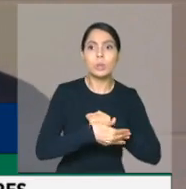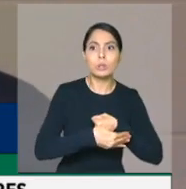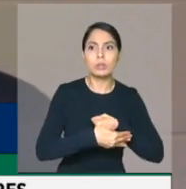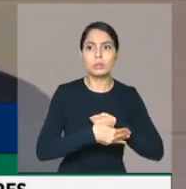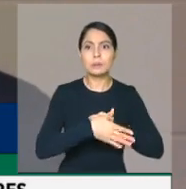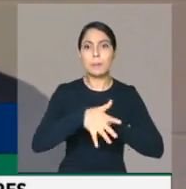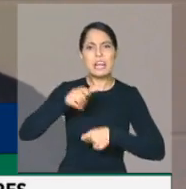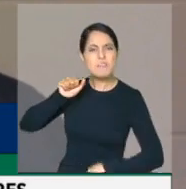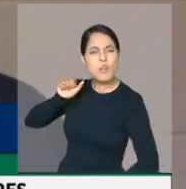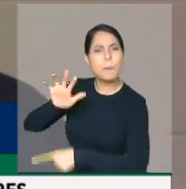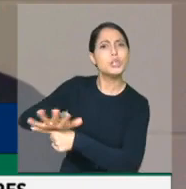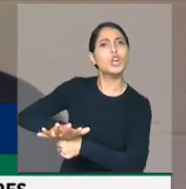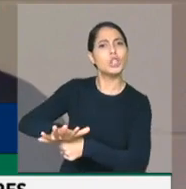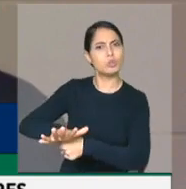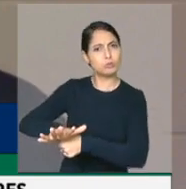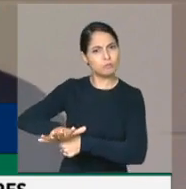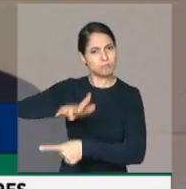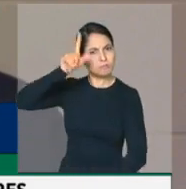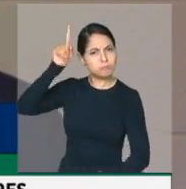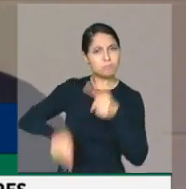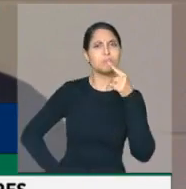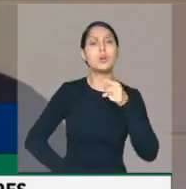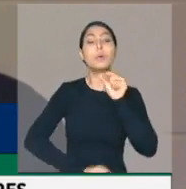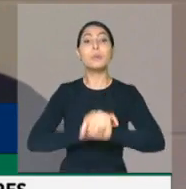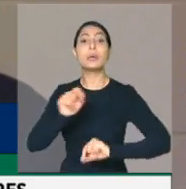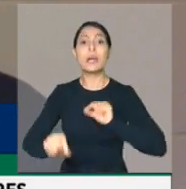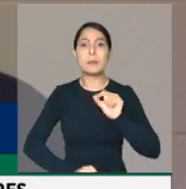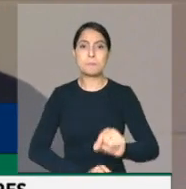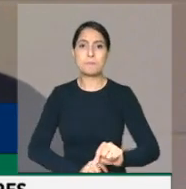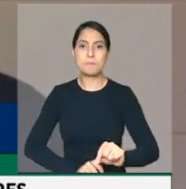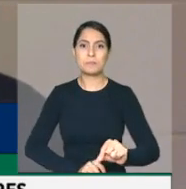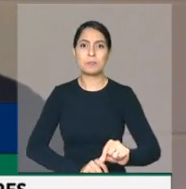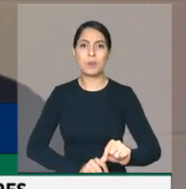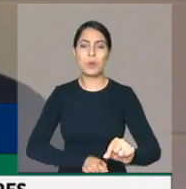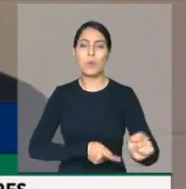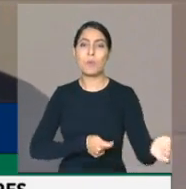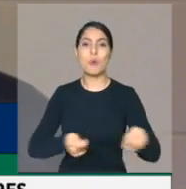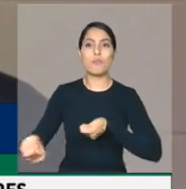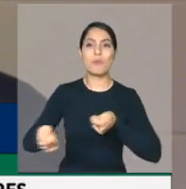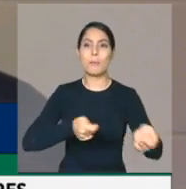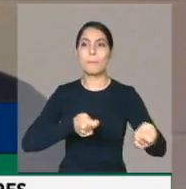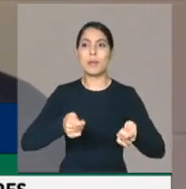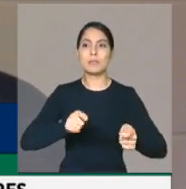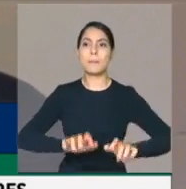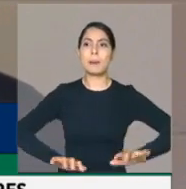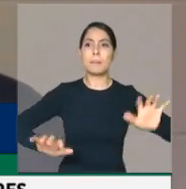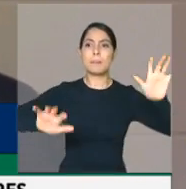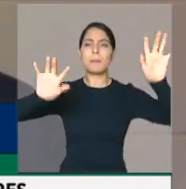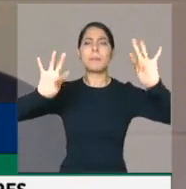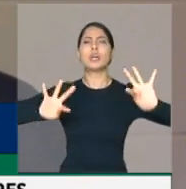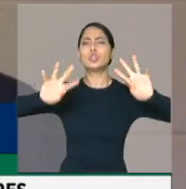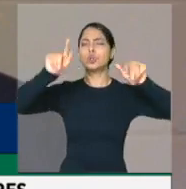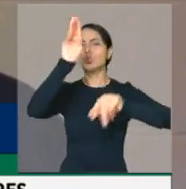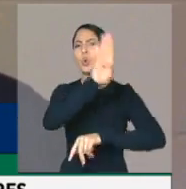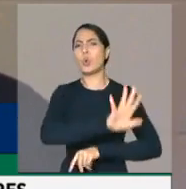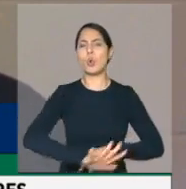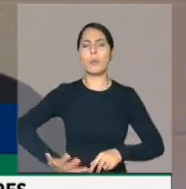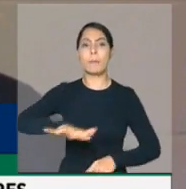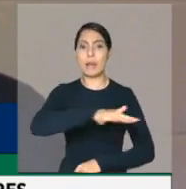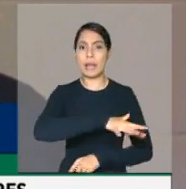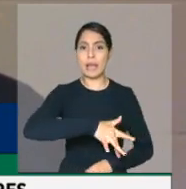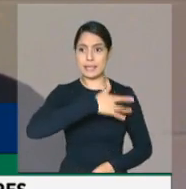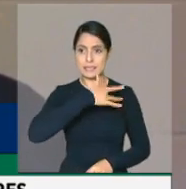foi impedido por uma mobilização do Conselho Nacional de Secretários de Saúde